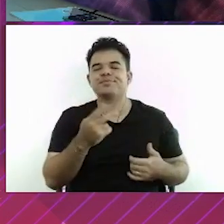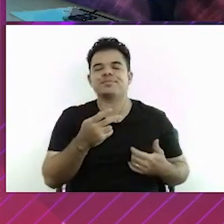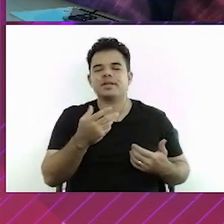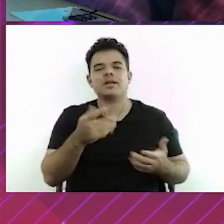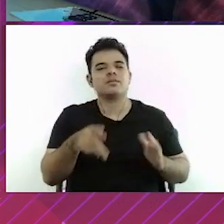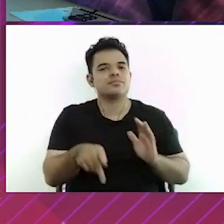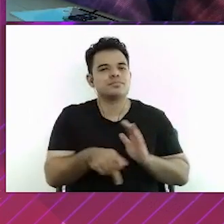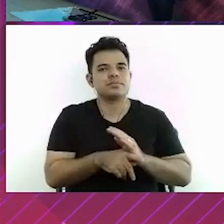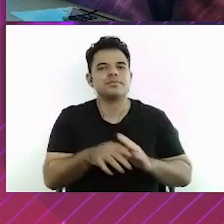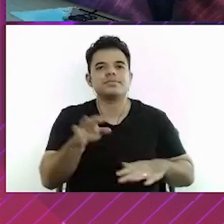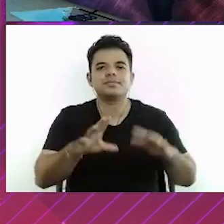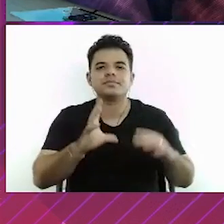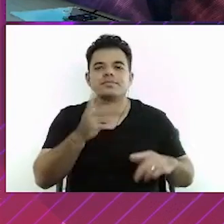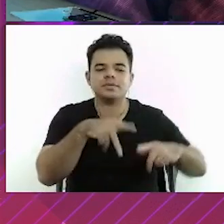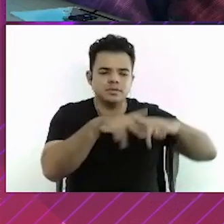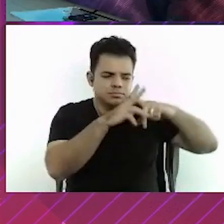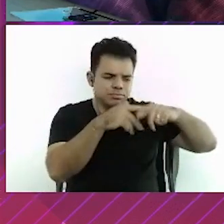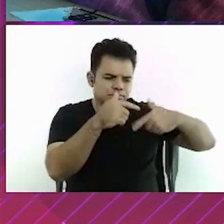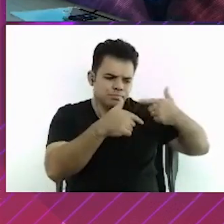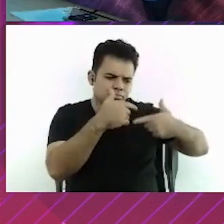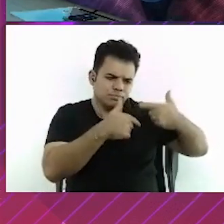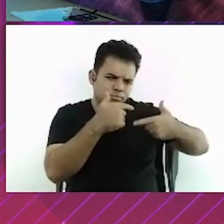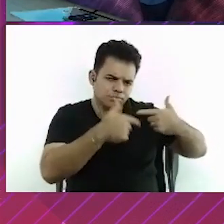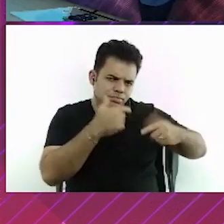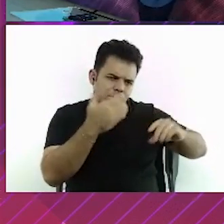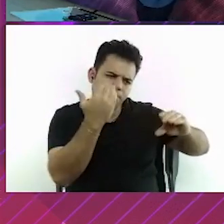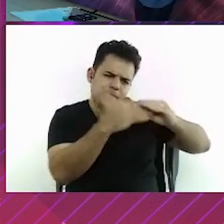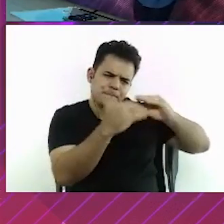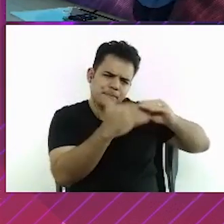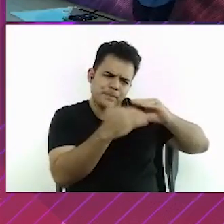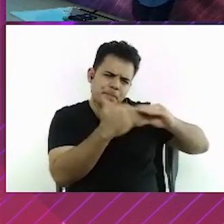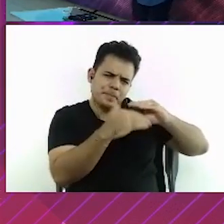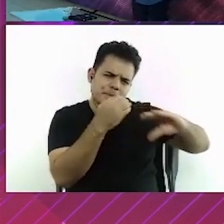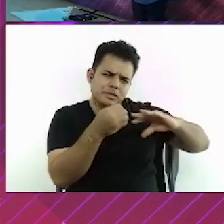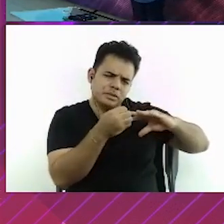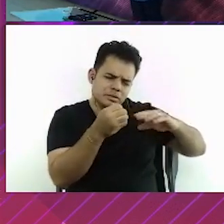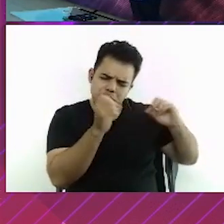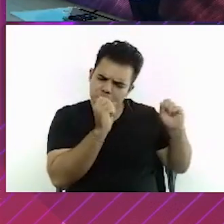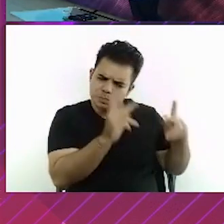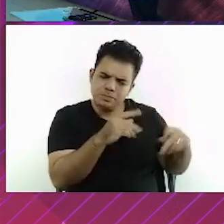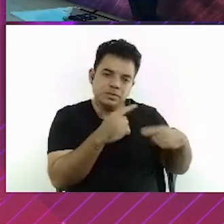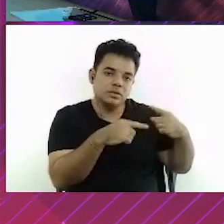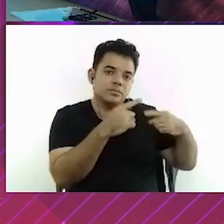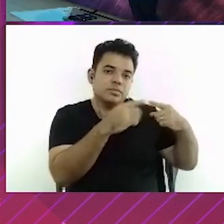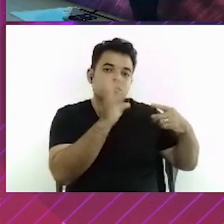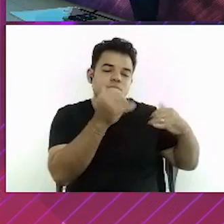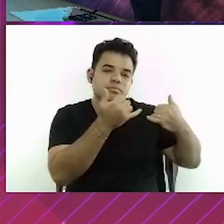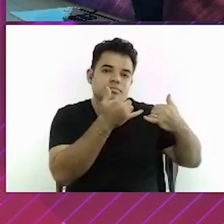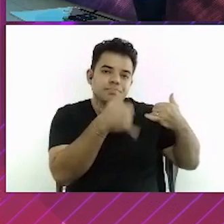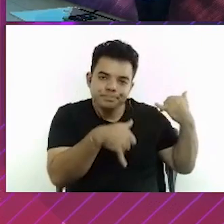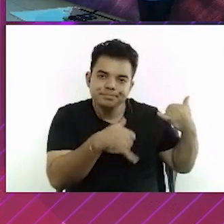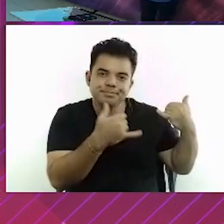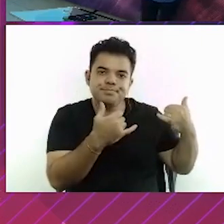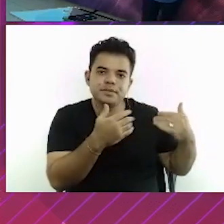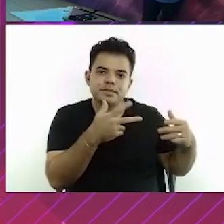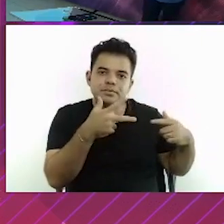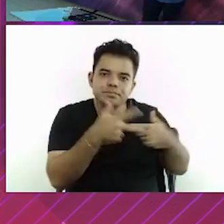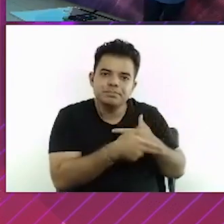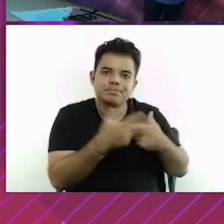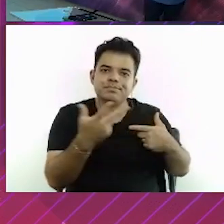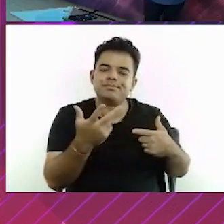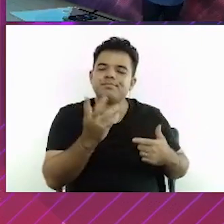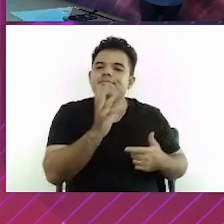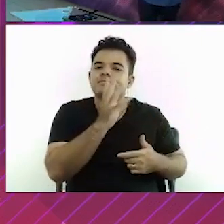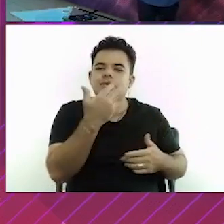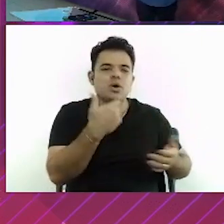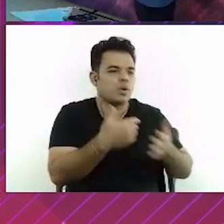Tem um microserviço, está lá, abriu a conexão, está enviando dados, está recebendo. Em algum momento vai cair aquela conexão, né? Seja falha